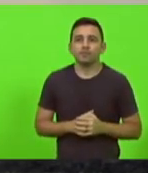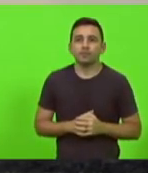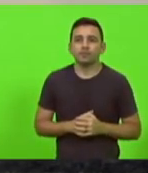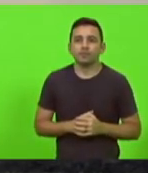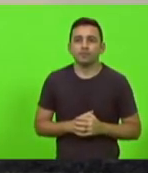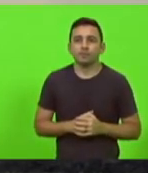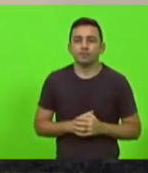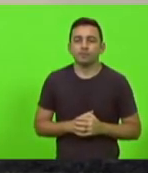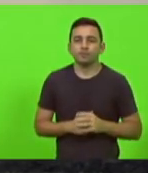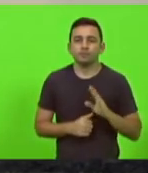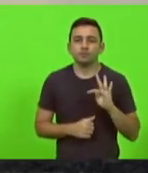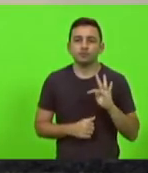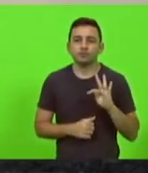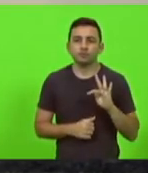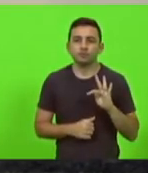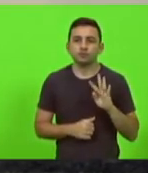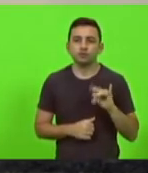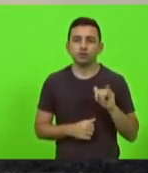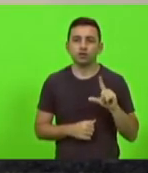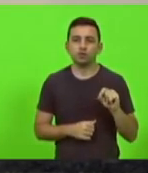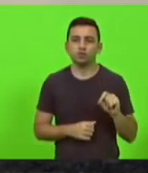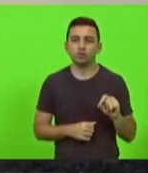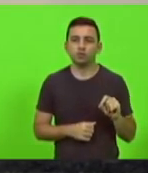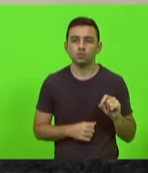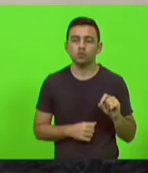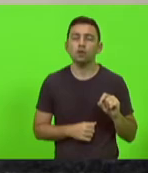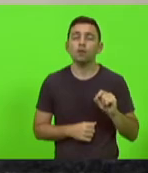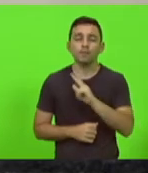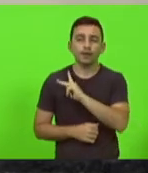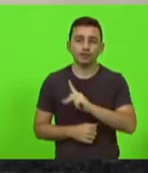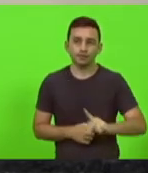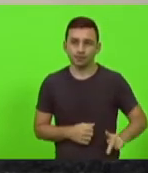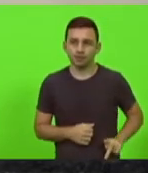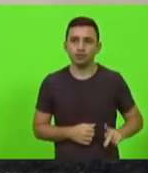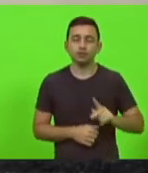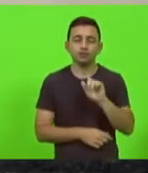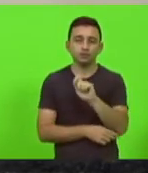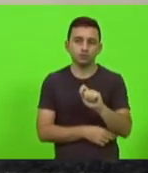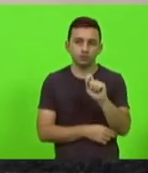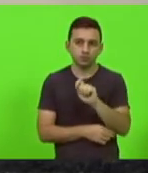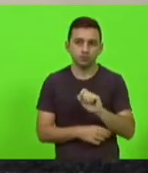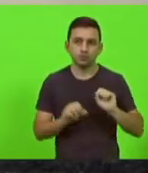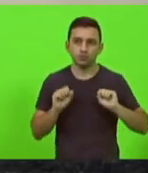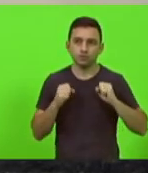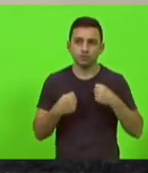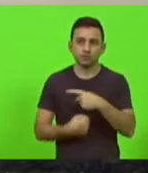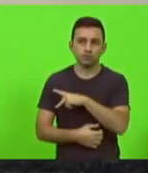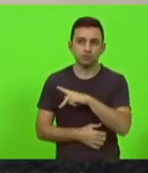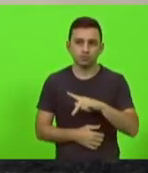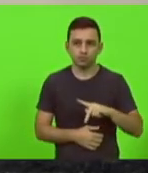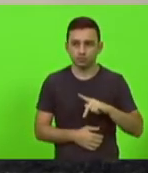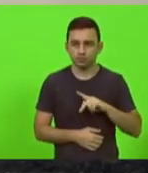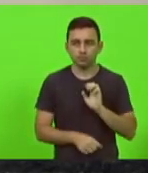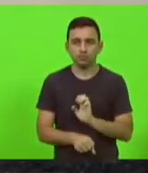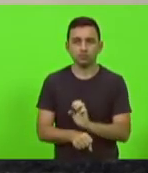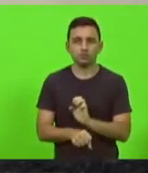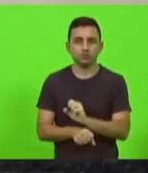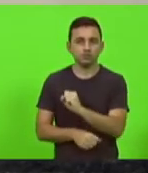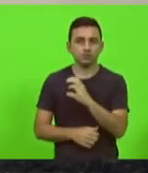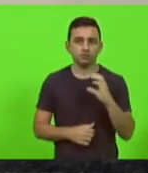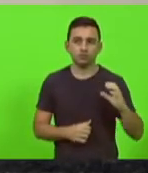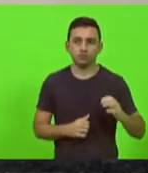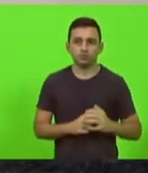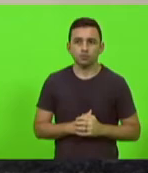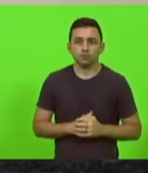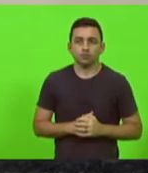do Tiago Queiroz da Costa, presidente da Associação dos Defensores Públicos do Estado de Santa